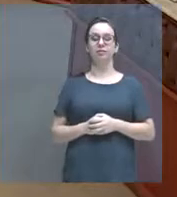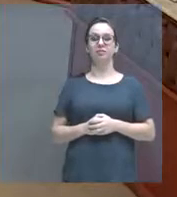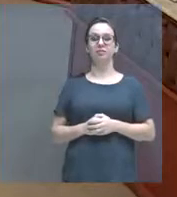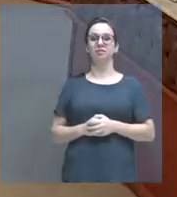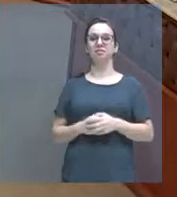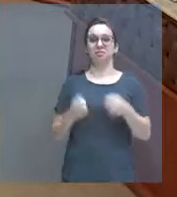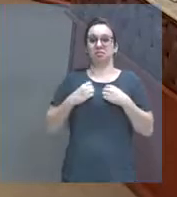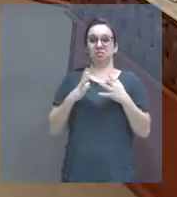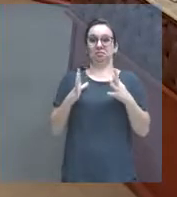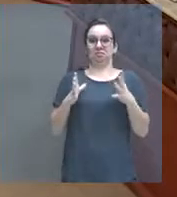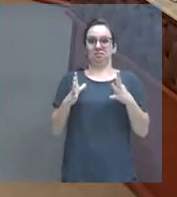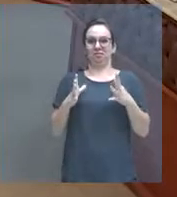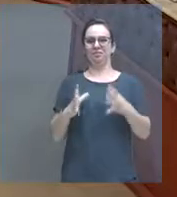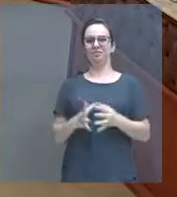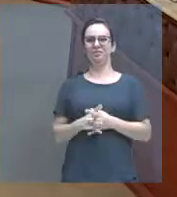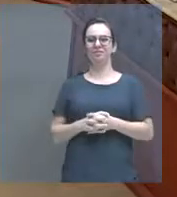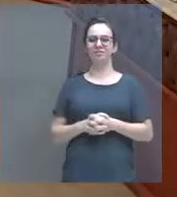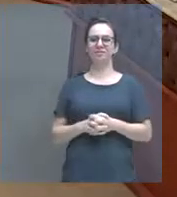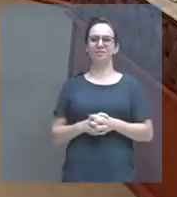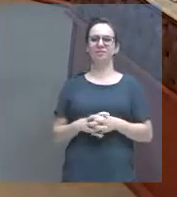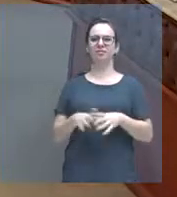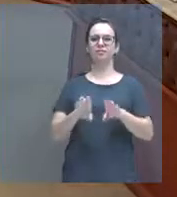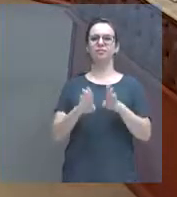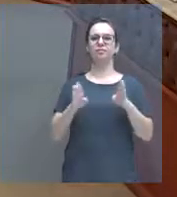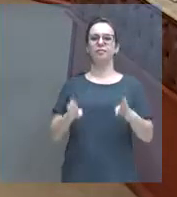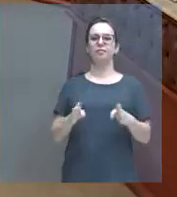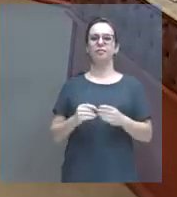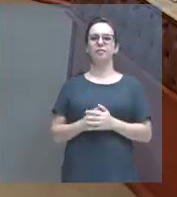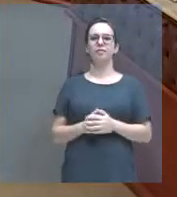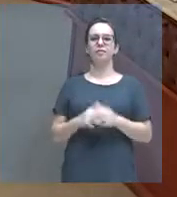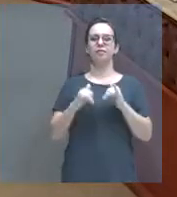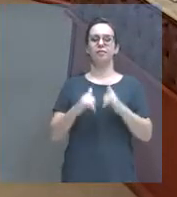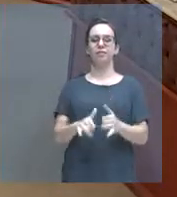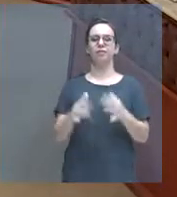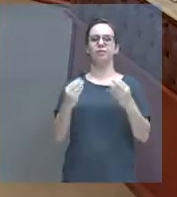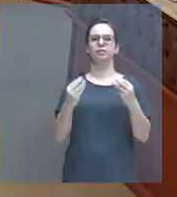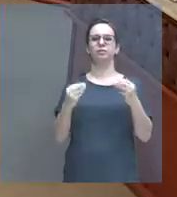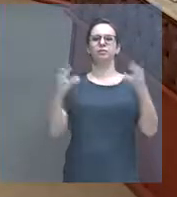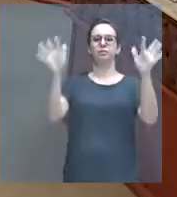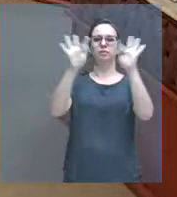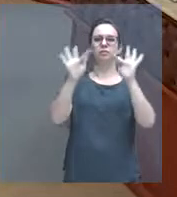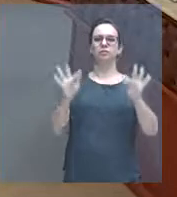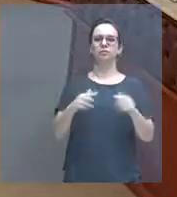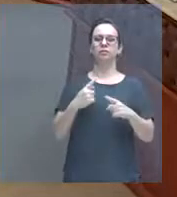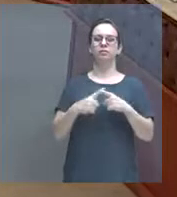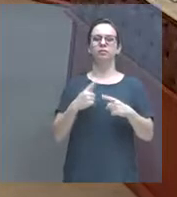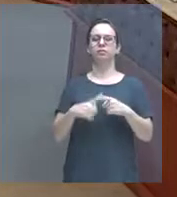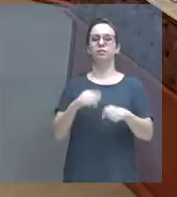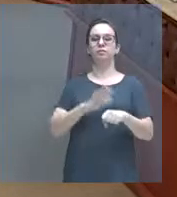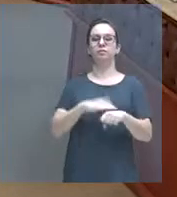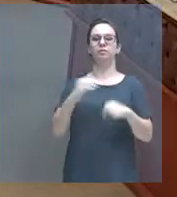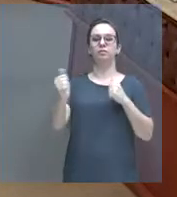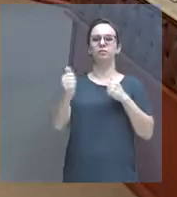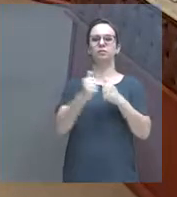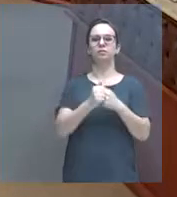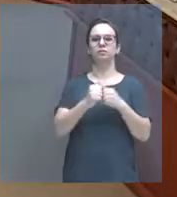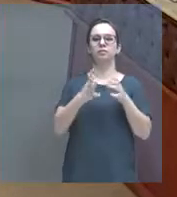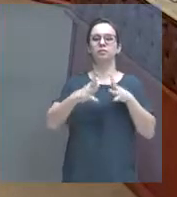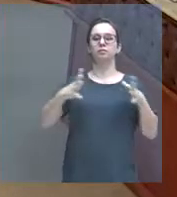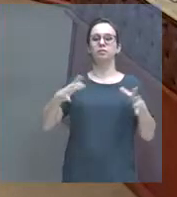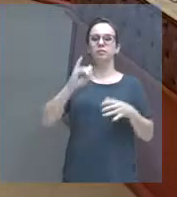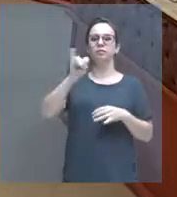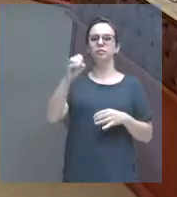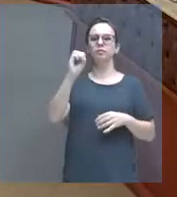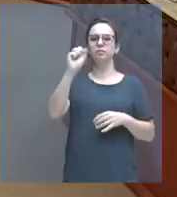na mesa, mas fico muito feliz porque fico mais próximo do João, do grande João Baiano.